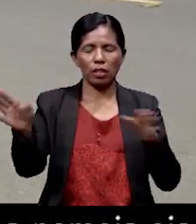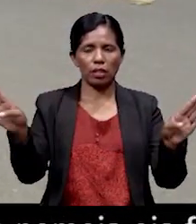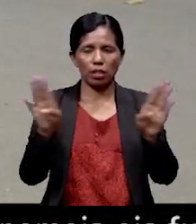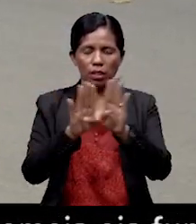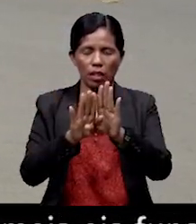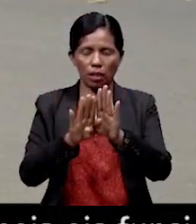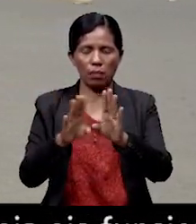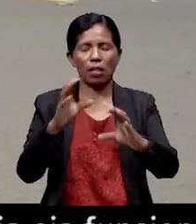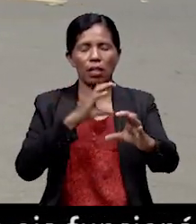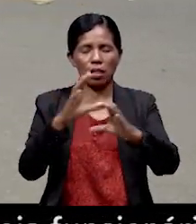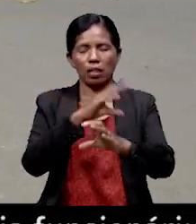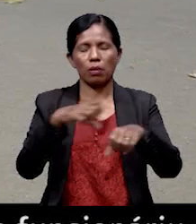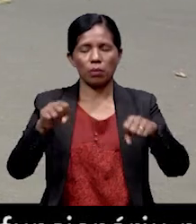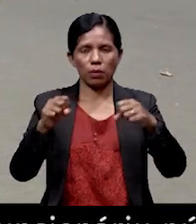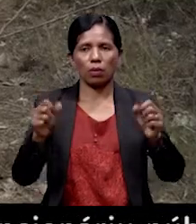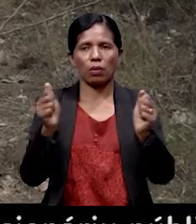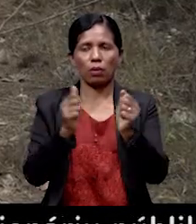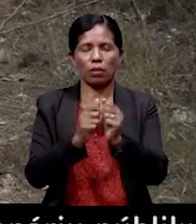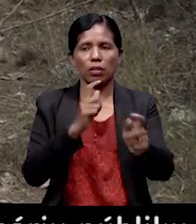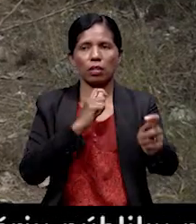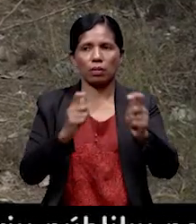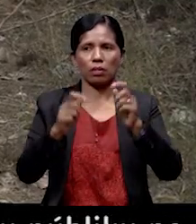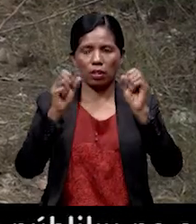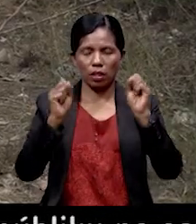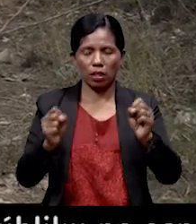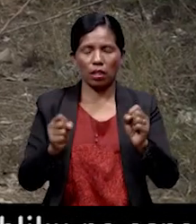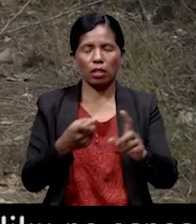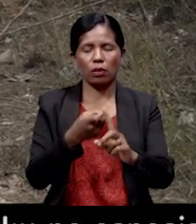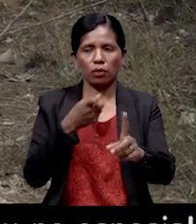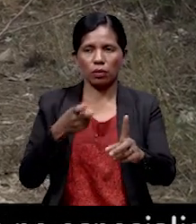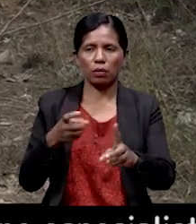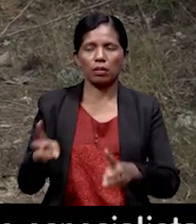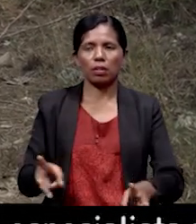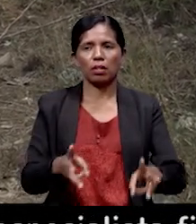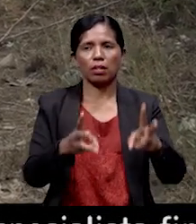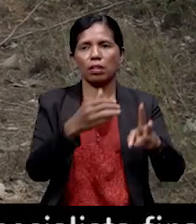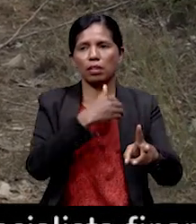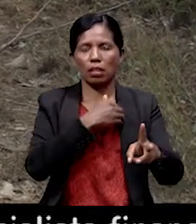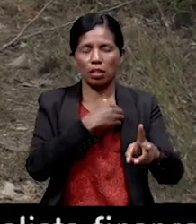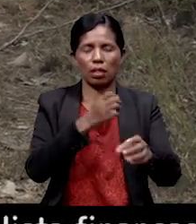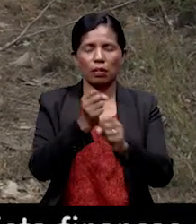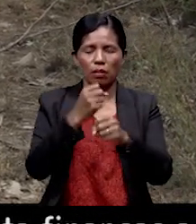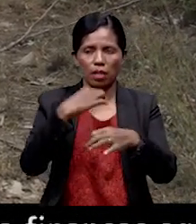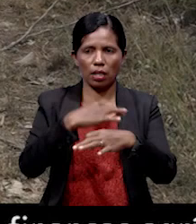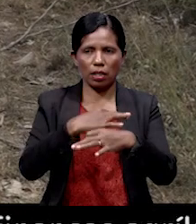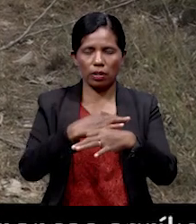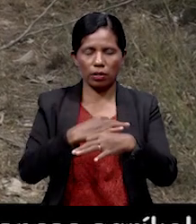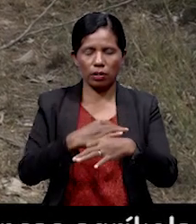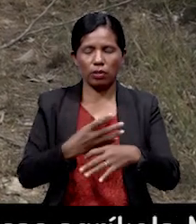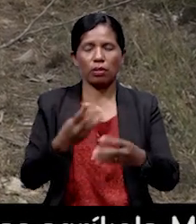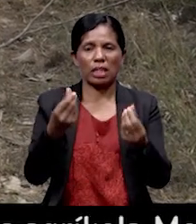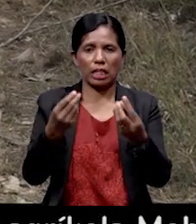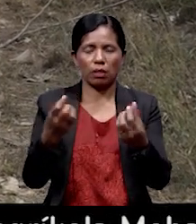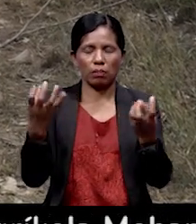no motorizada. Hoidane, transporte sira tem que circula fali husi estrada ida nebe sidauk fui Alcatrão no Rai Rahon.